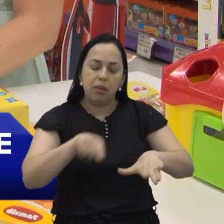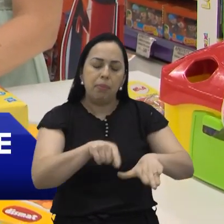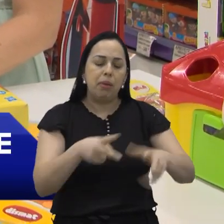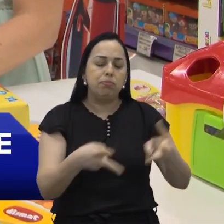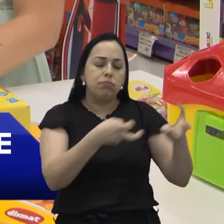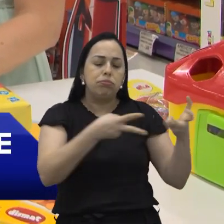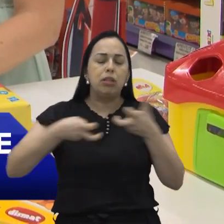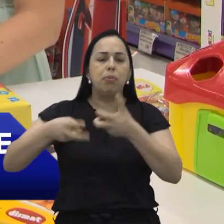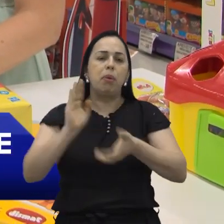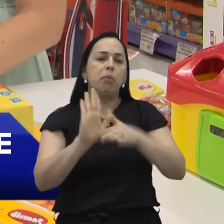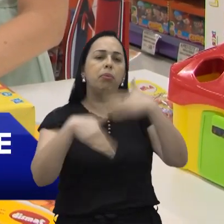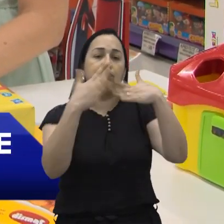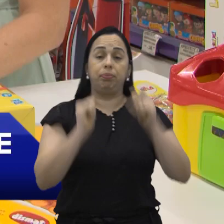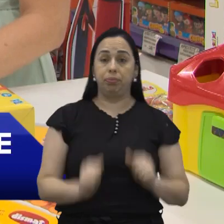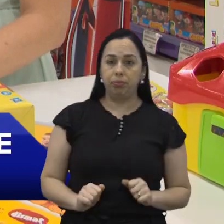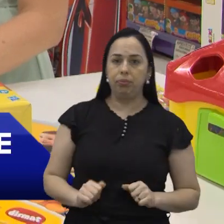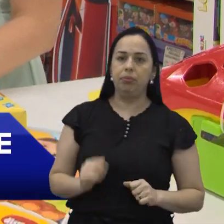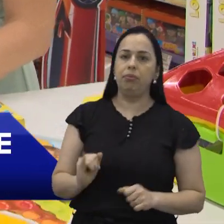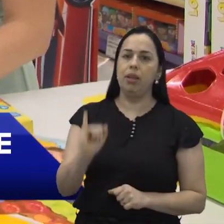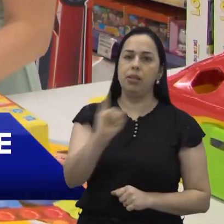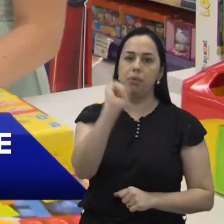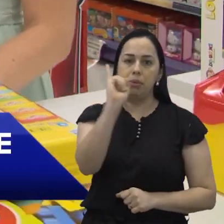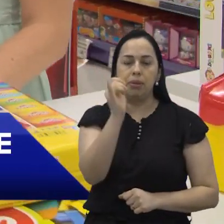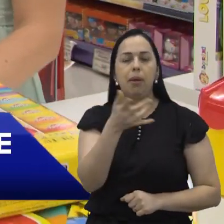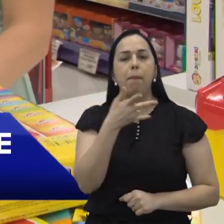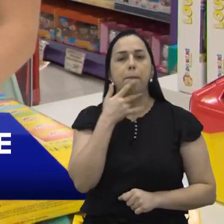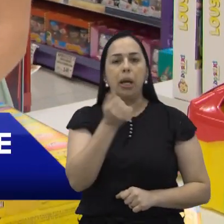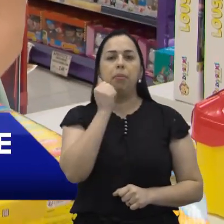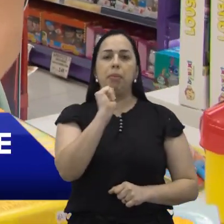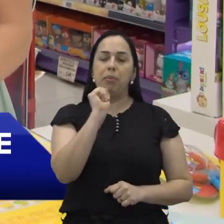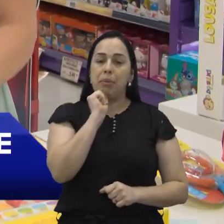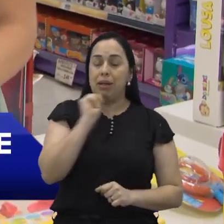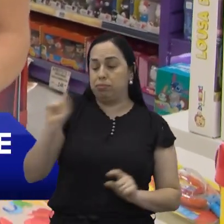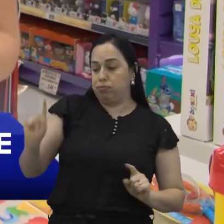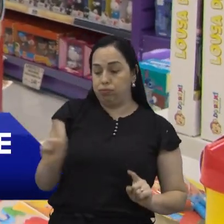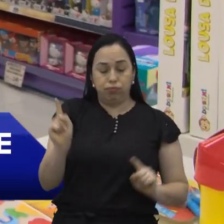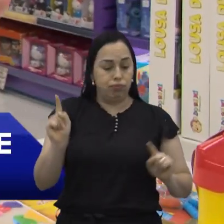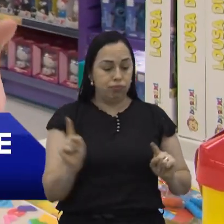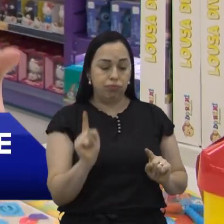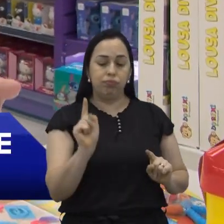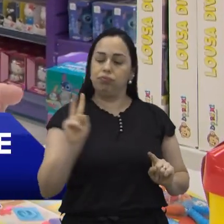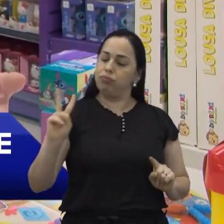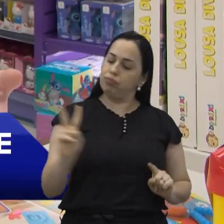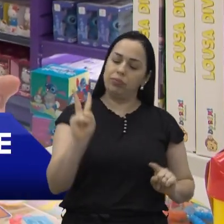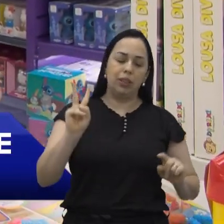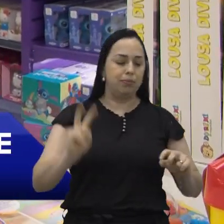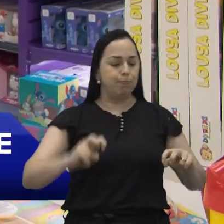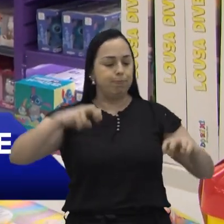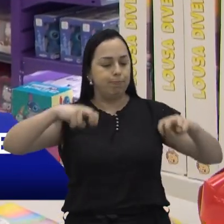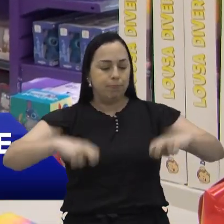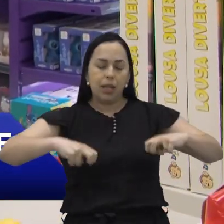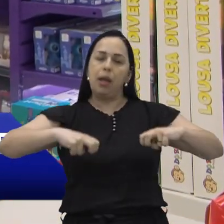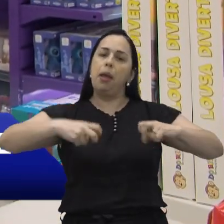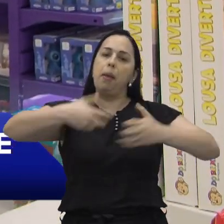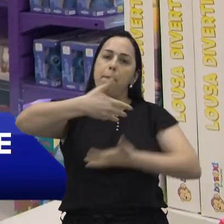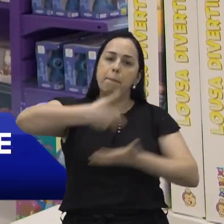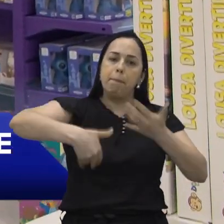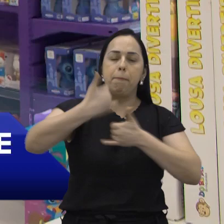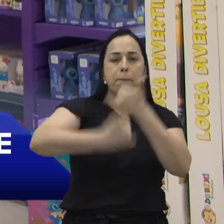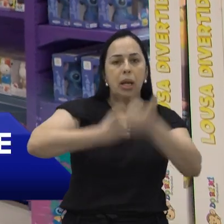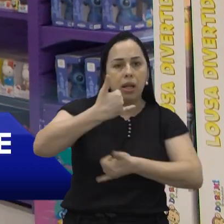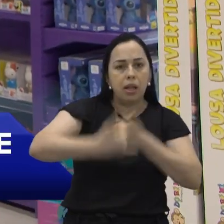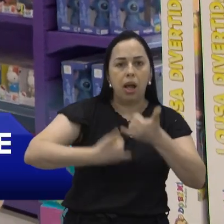também esse desenvolvimento da criança com o brinquedo? Então, é muito importante os pais também brincarem com as crianças, né? Então, esse tempo